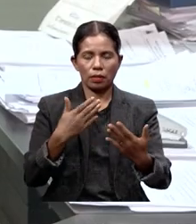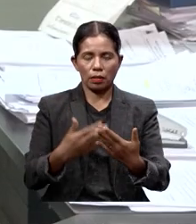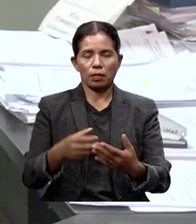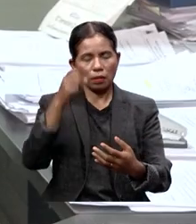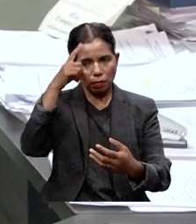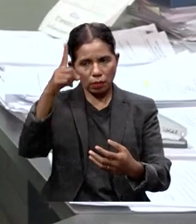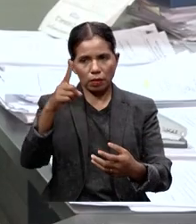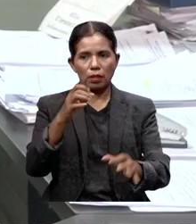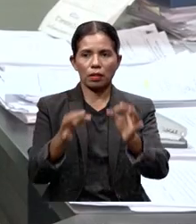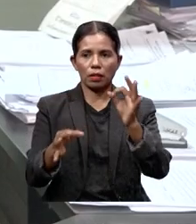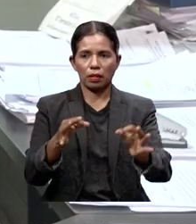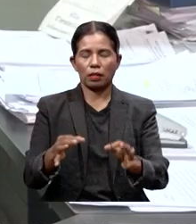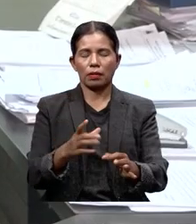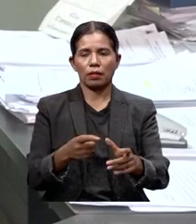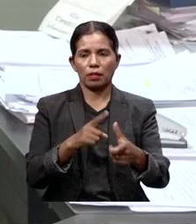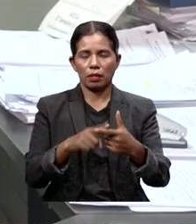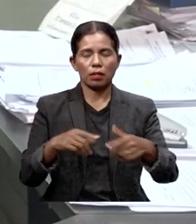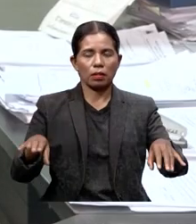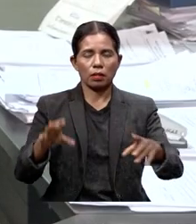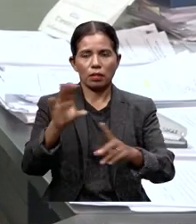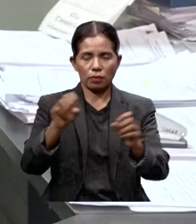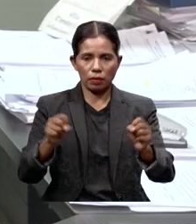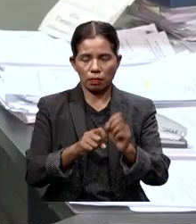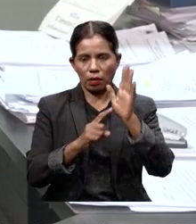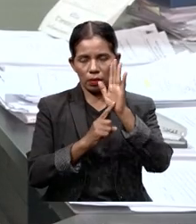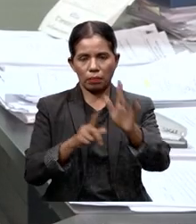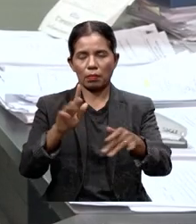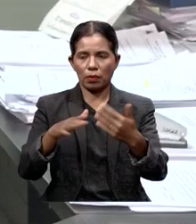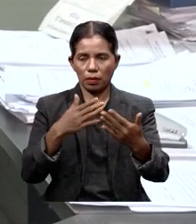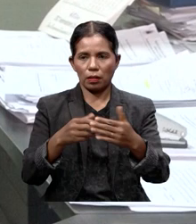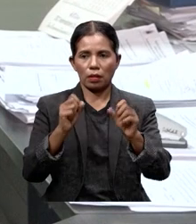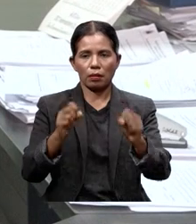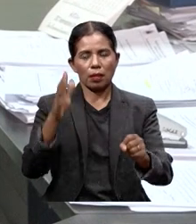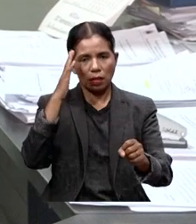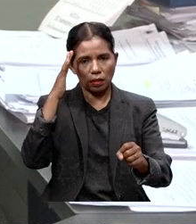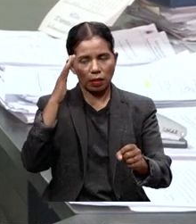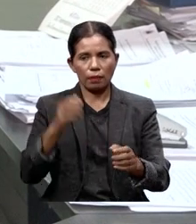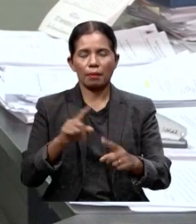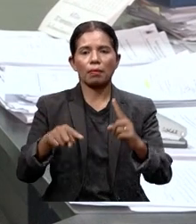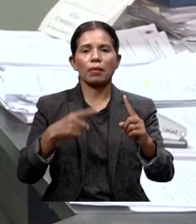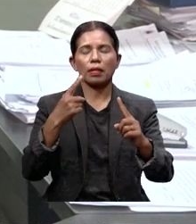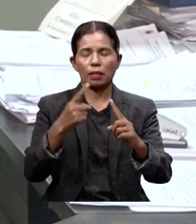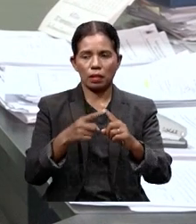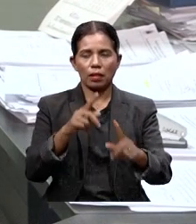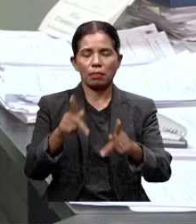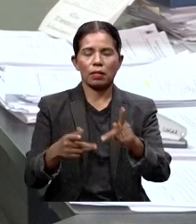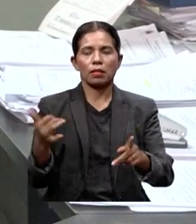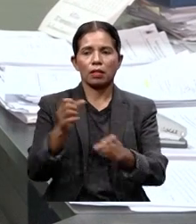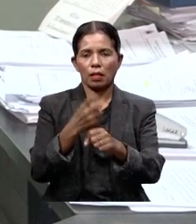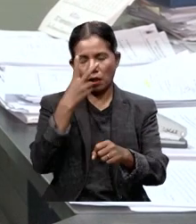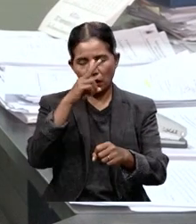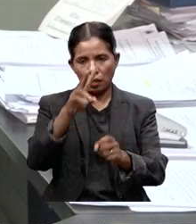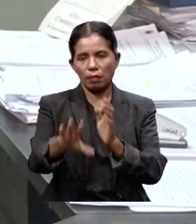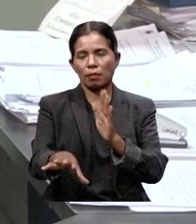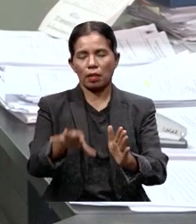comprende e car mos itania se sub sira bela to ba itania comunidad sira para pel menos atene ba ira maka comunidad sira are el mabele